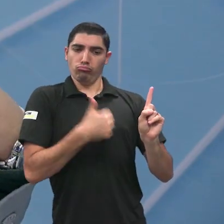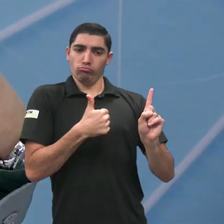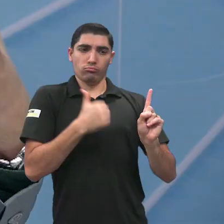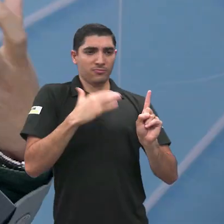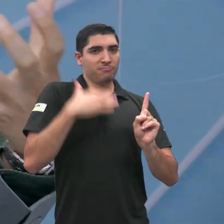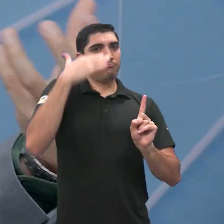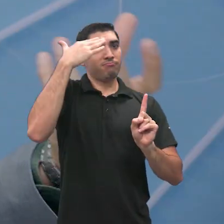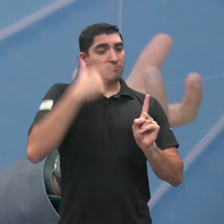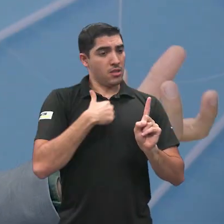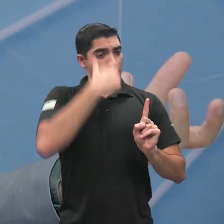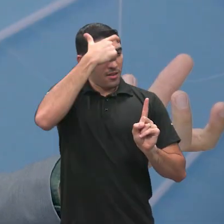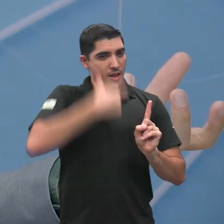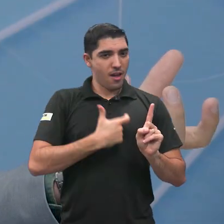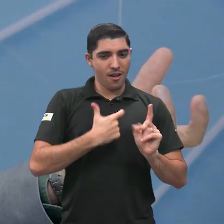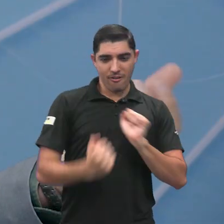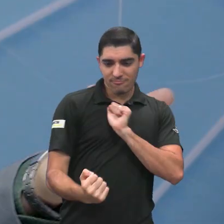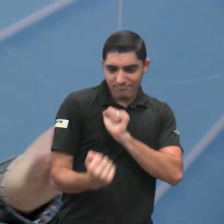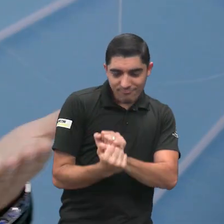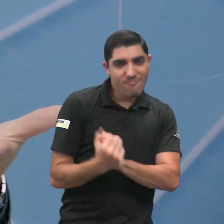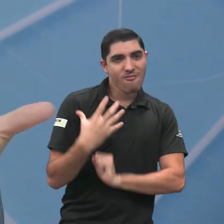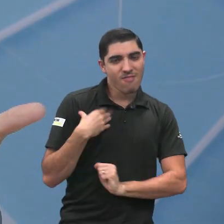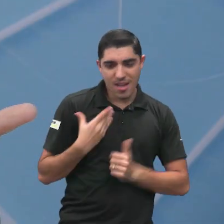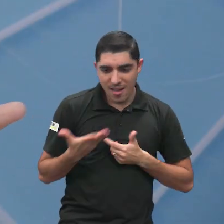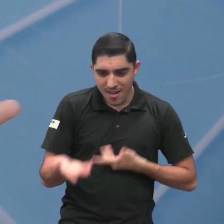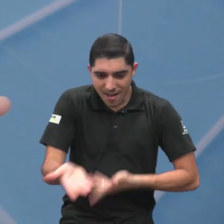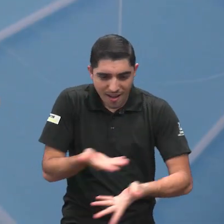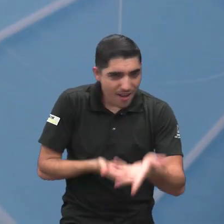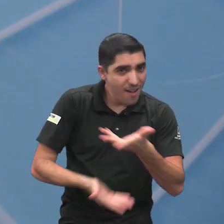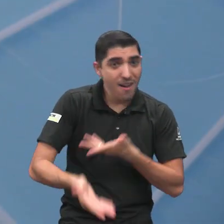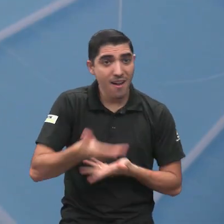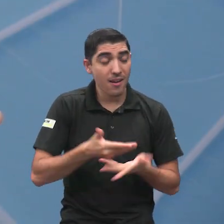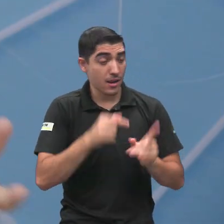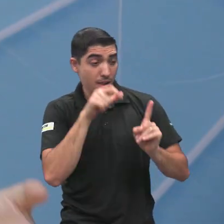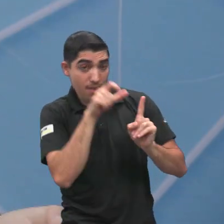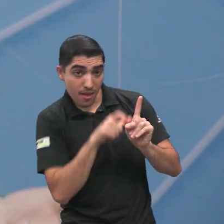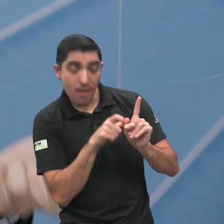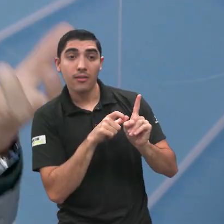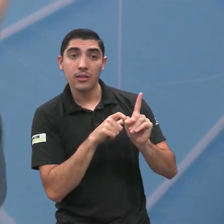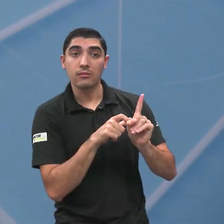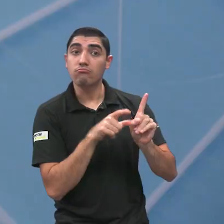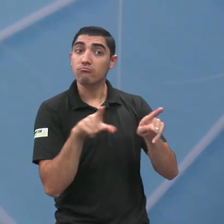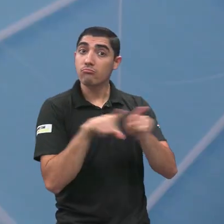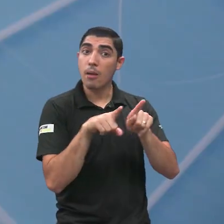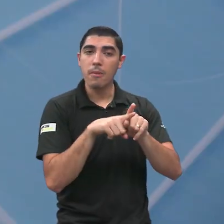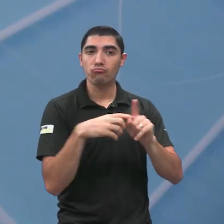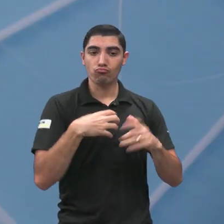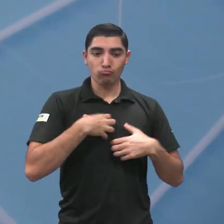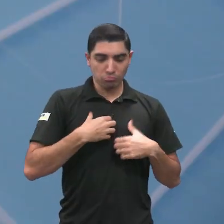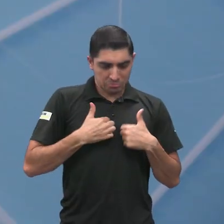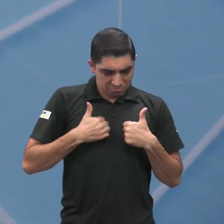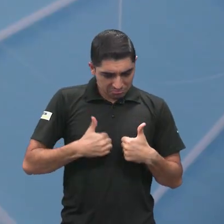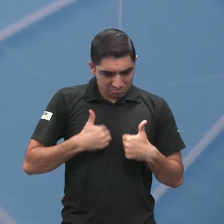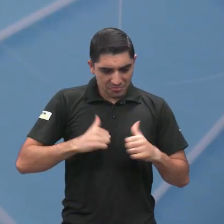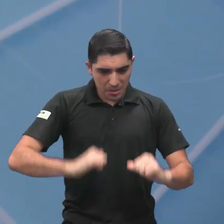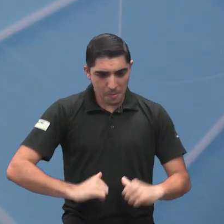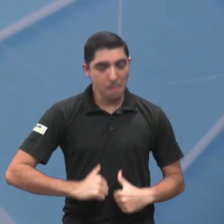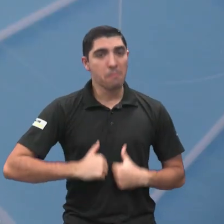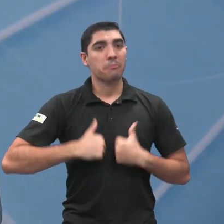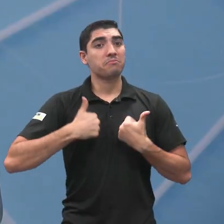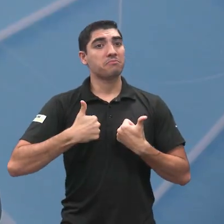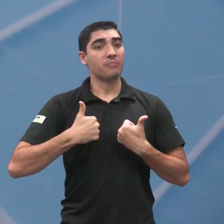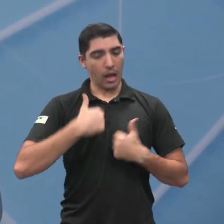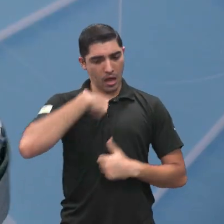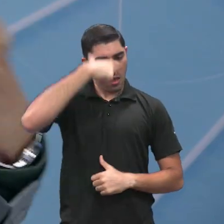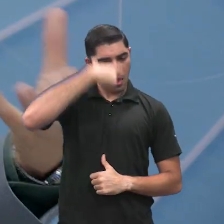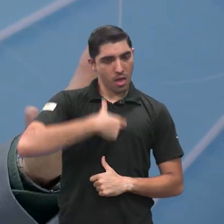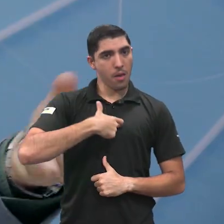pai que vive essa paternidade, que passa por todo esse processo, ele costuma se enriquecer muito, né? E ele costuma